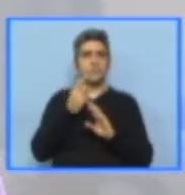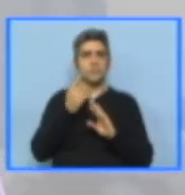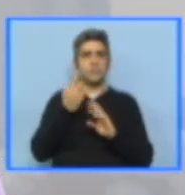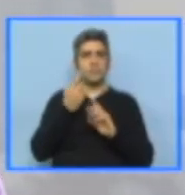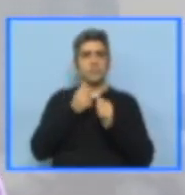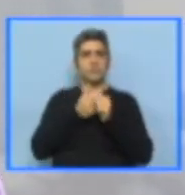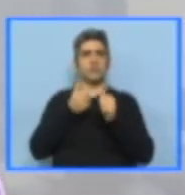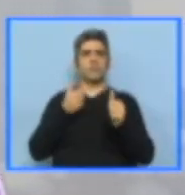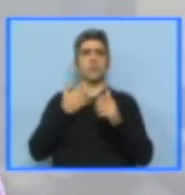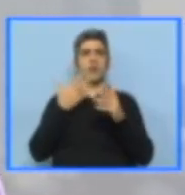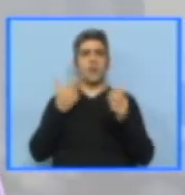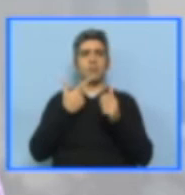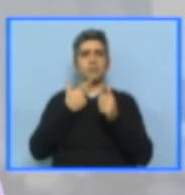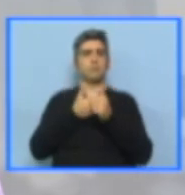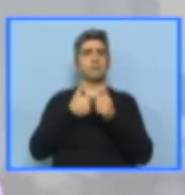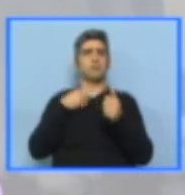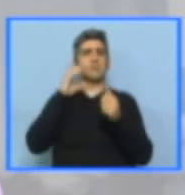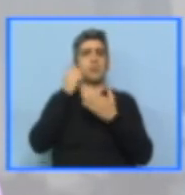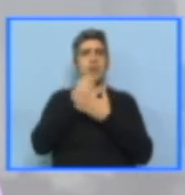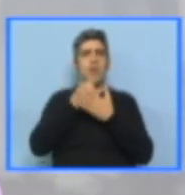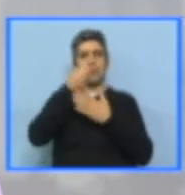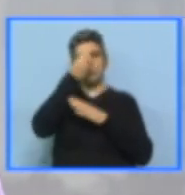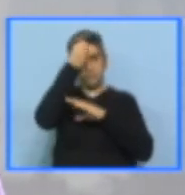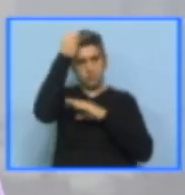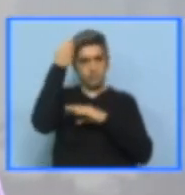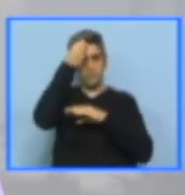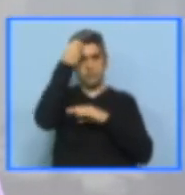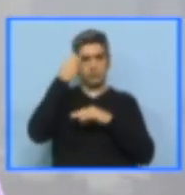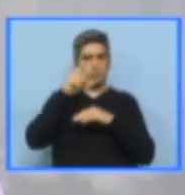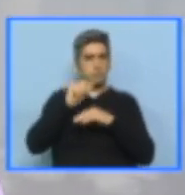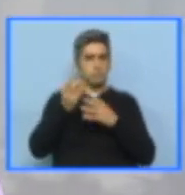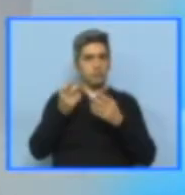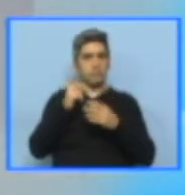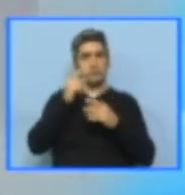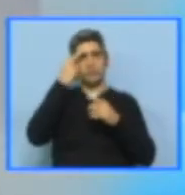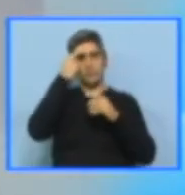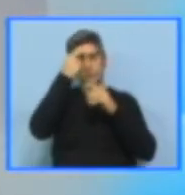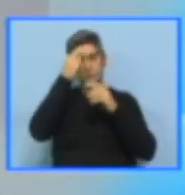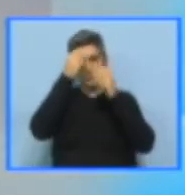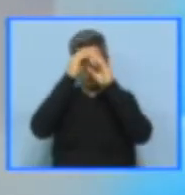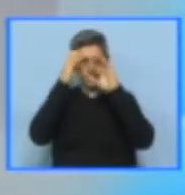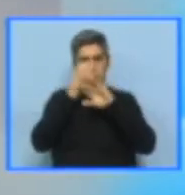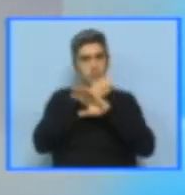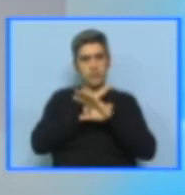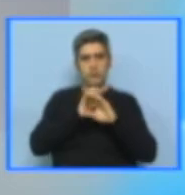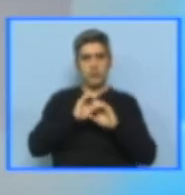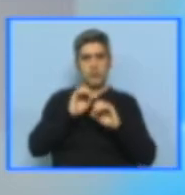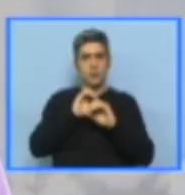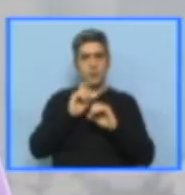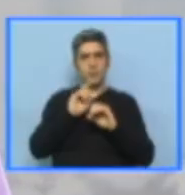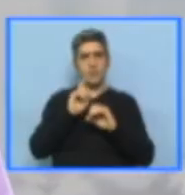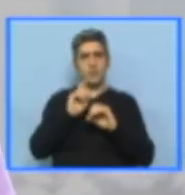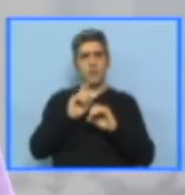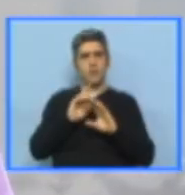um distanciamento muito grande em relação a... Distanciamento também, preconceito? Não, de todo. Não é